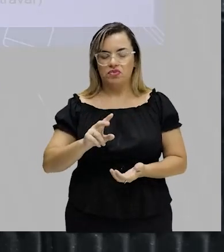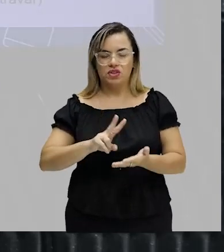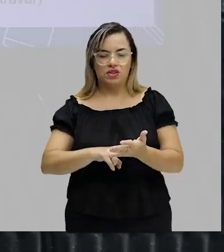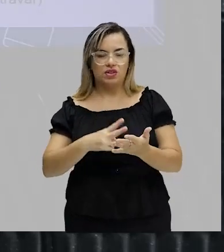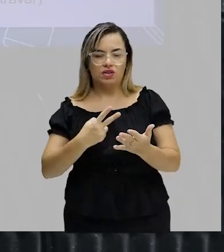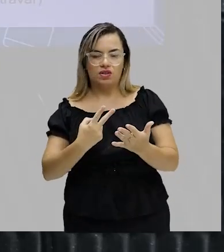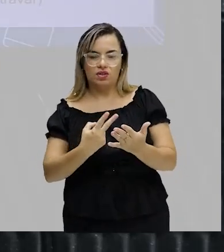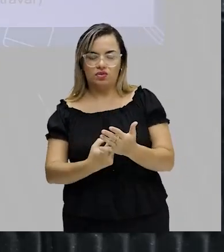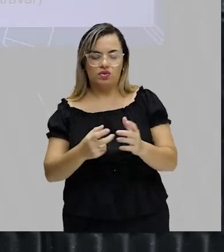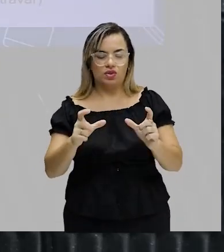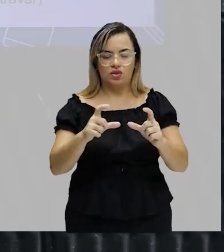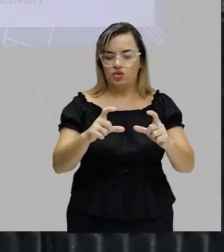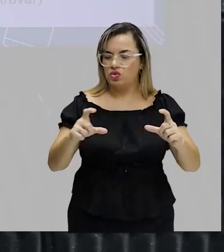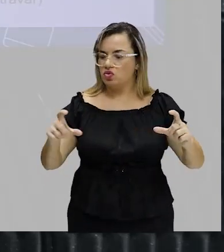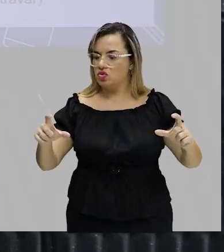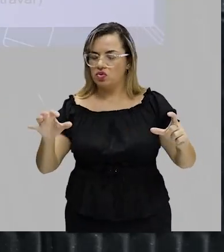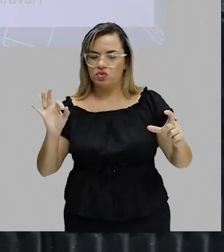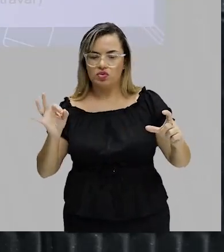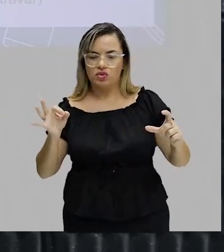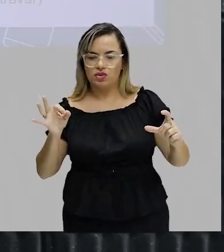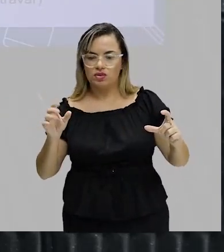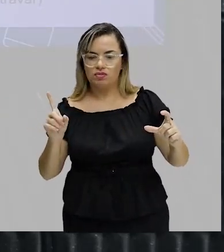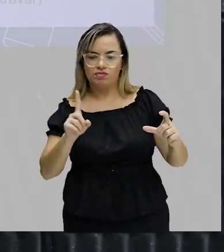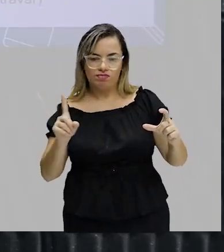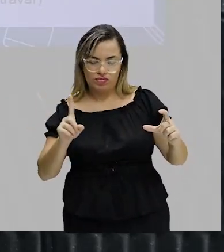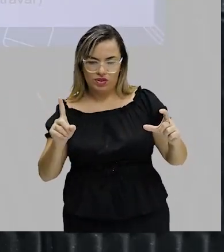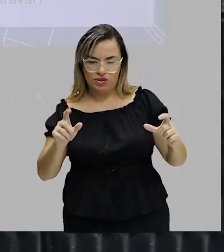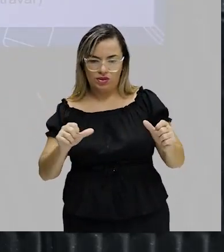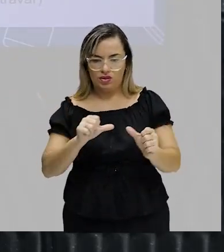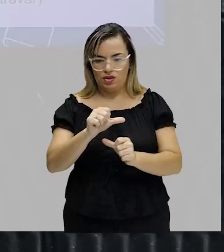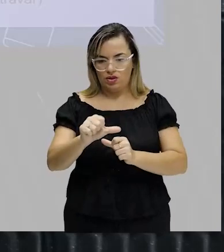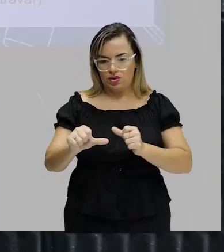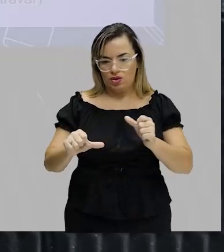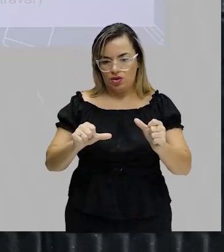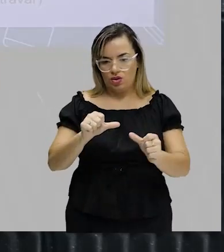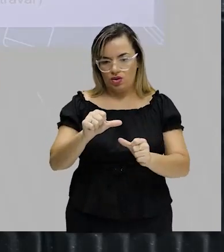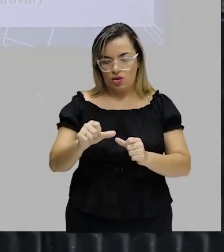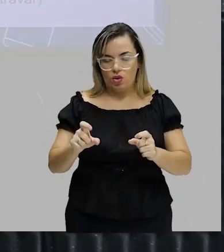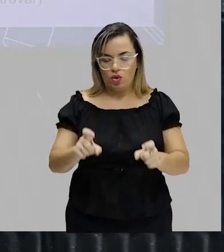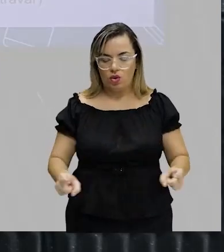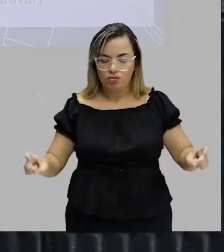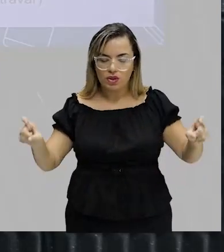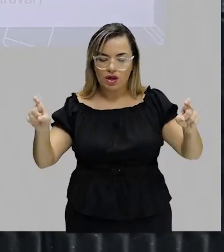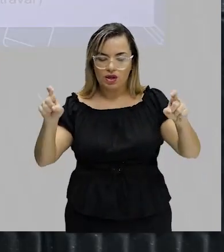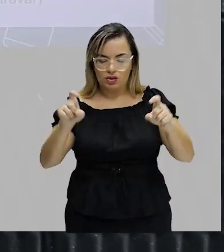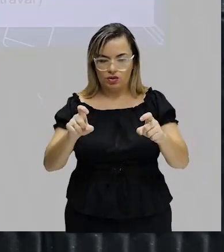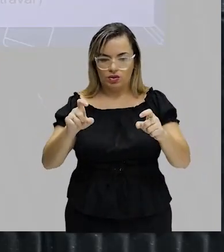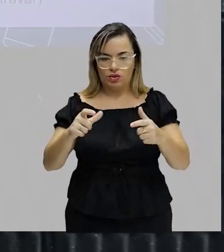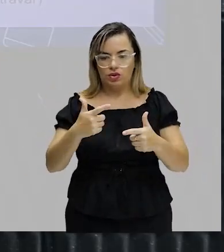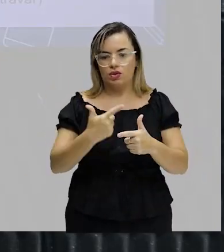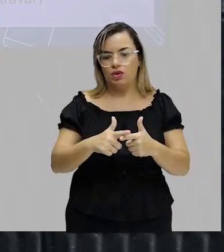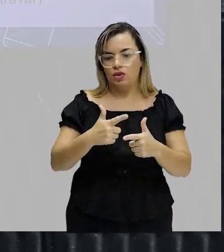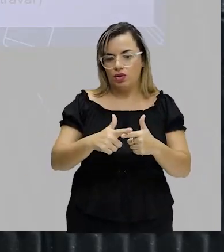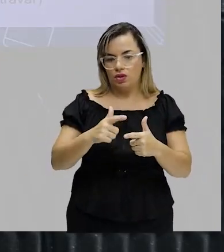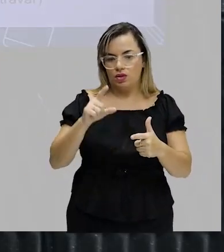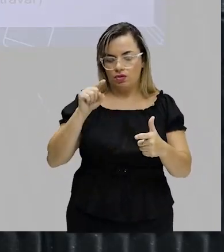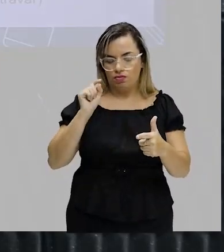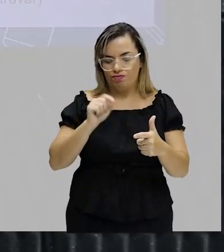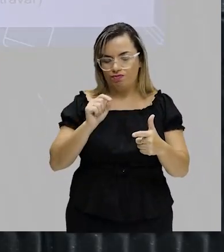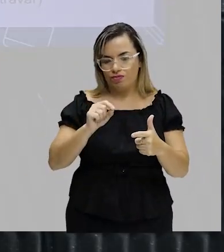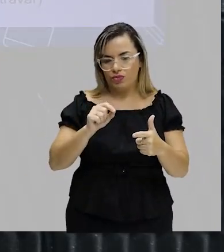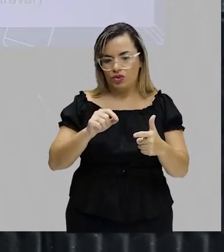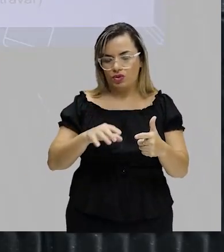da letra. Tá? Então, por exemplo, computer crash, computador travou. Só que no português nós usamos esse travar